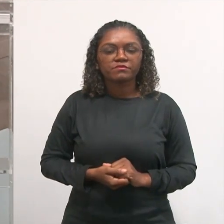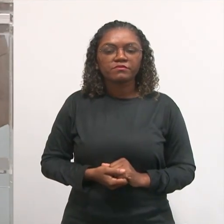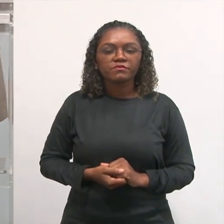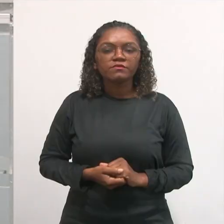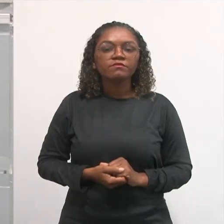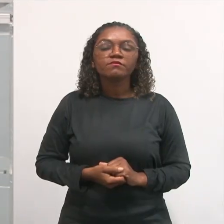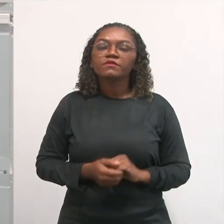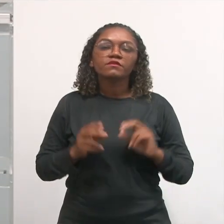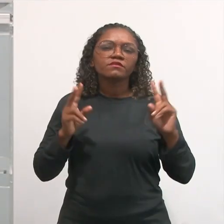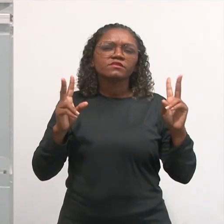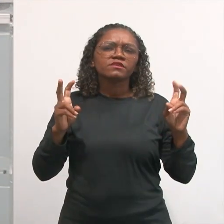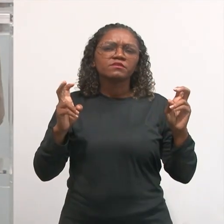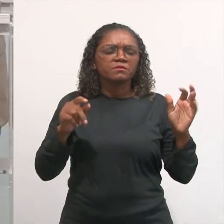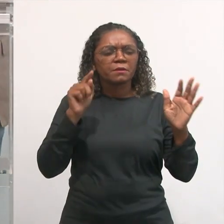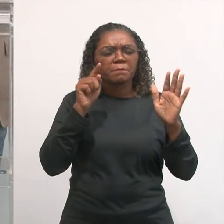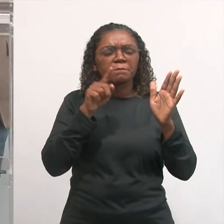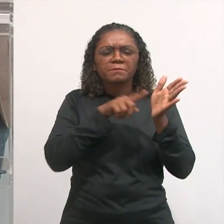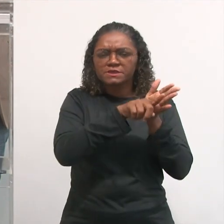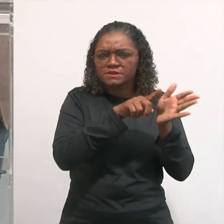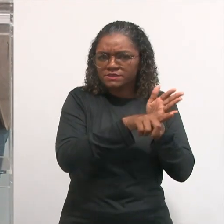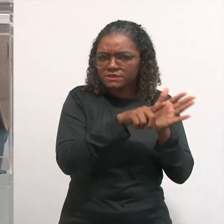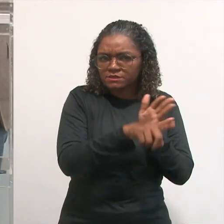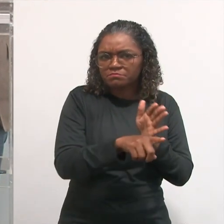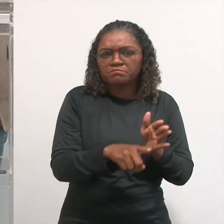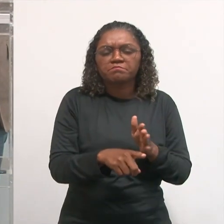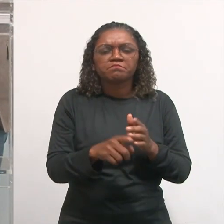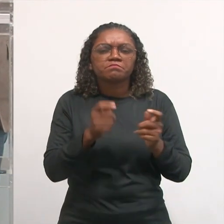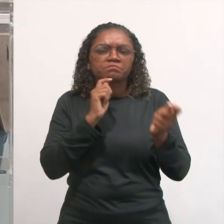sobre um